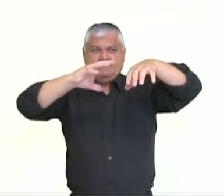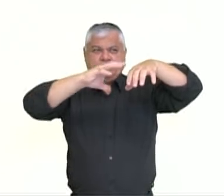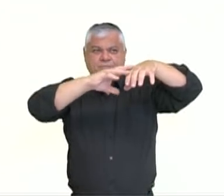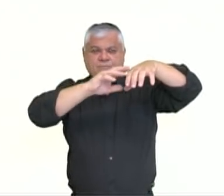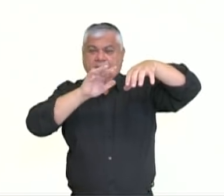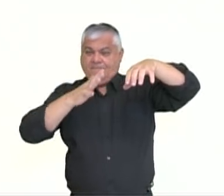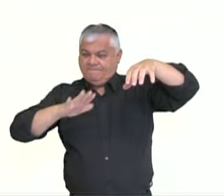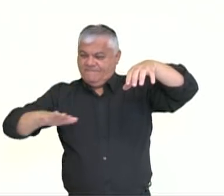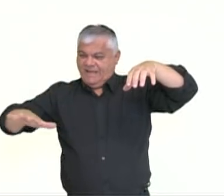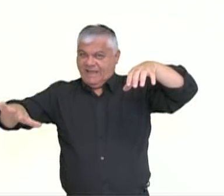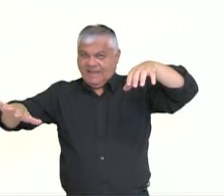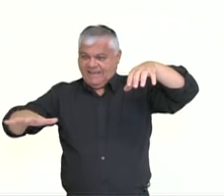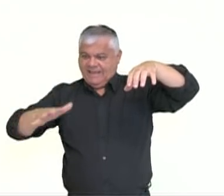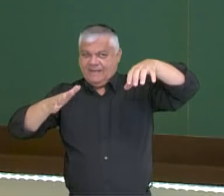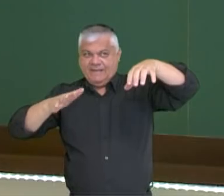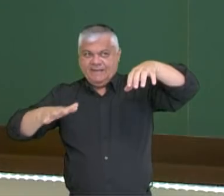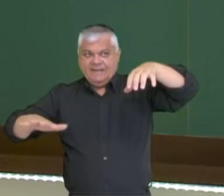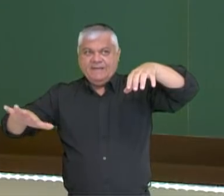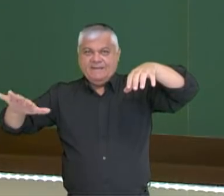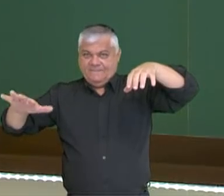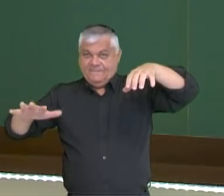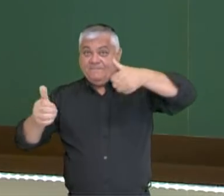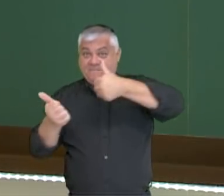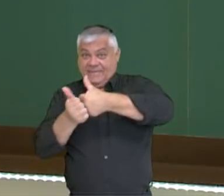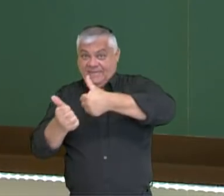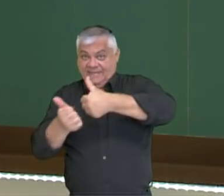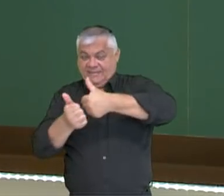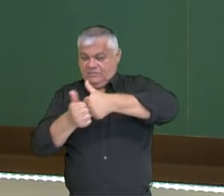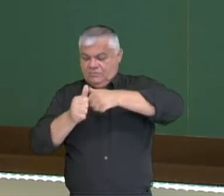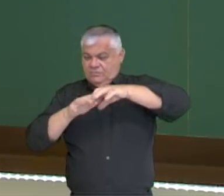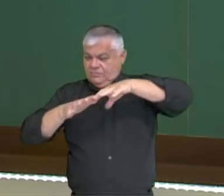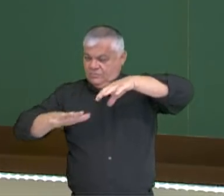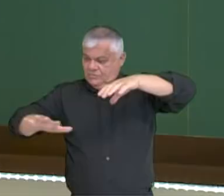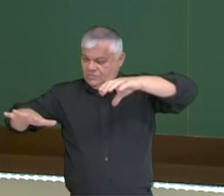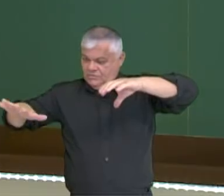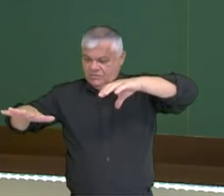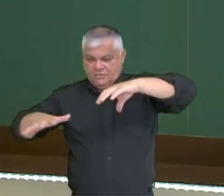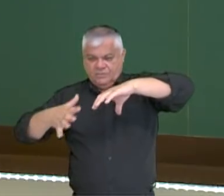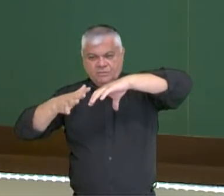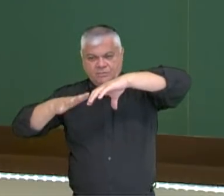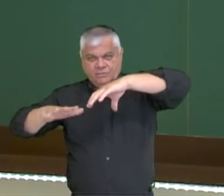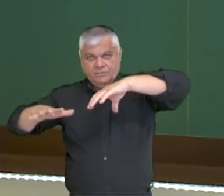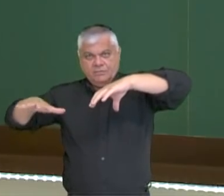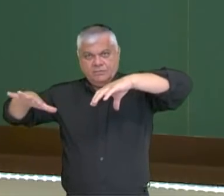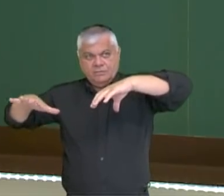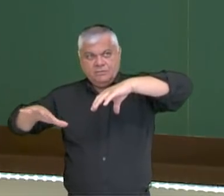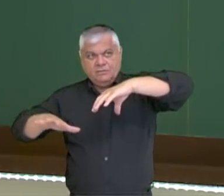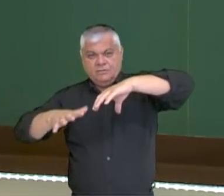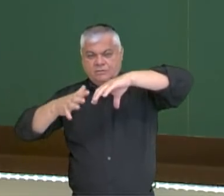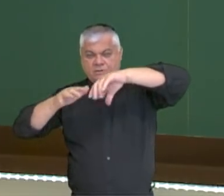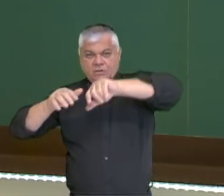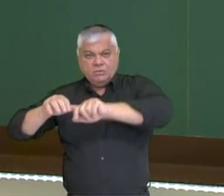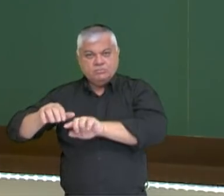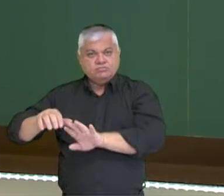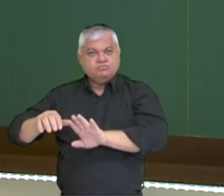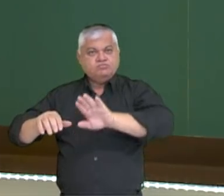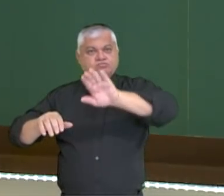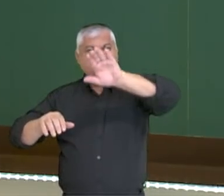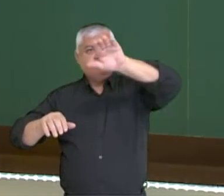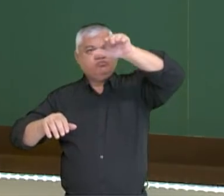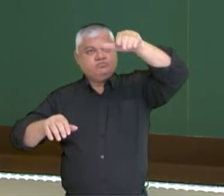eu tenho uma porção ali da terra que está próxima do mar ou oceano, eu tenho uma formação ali